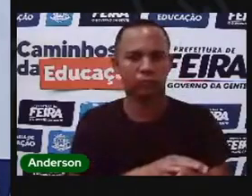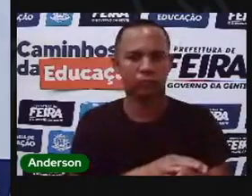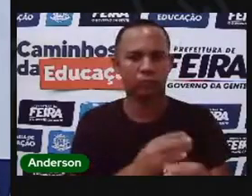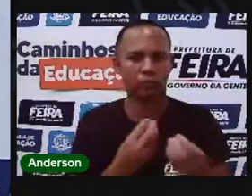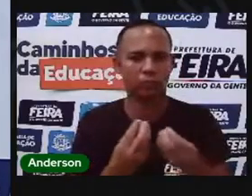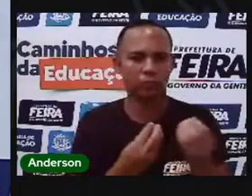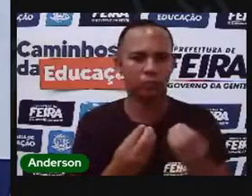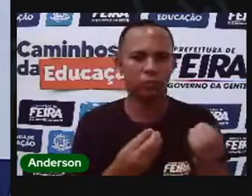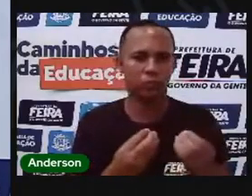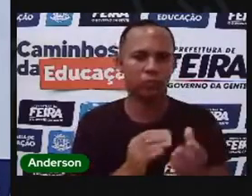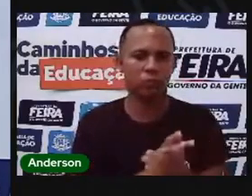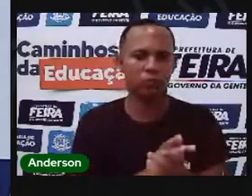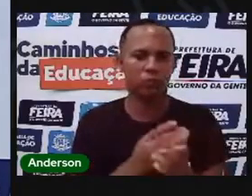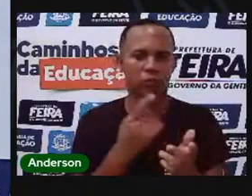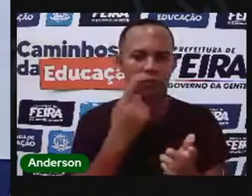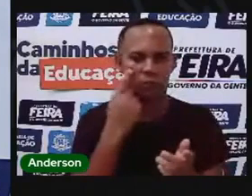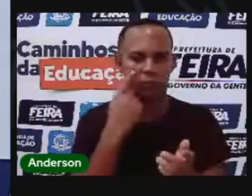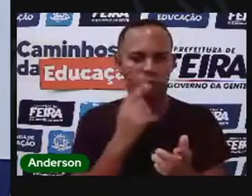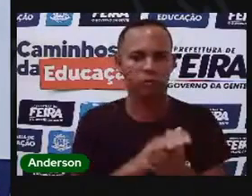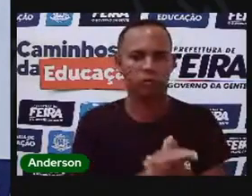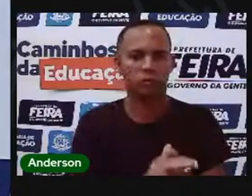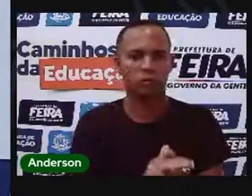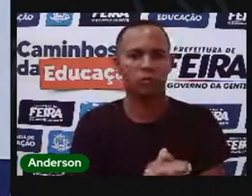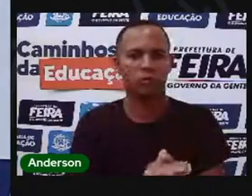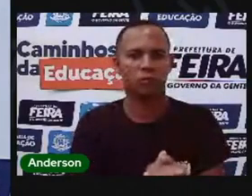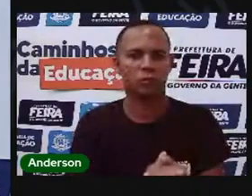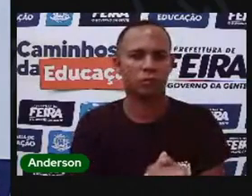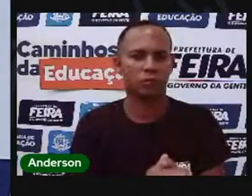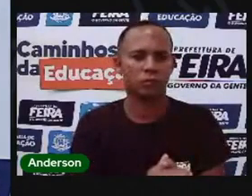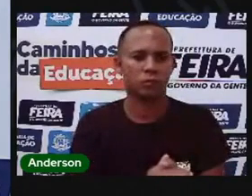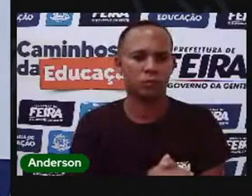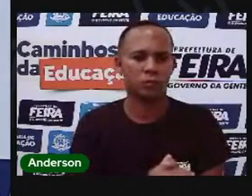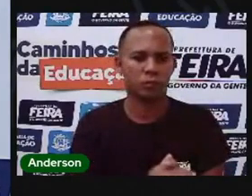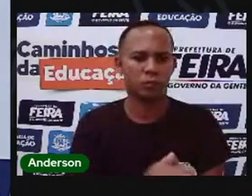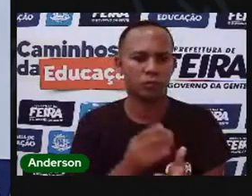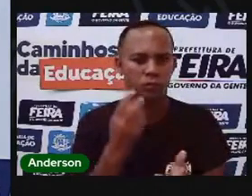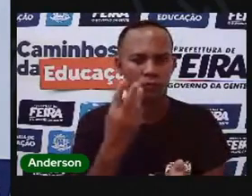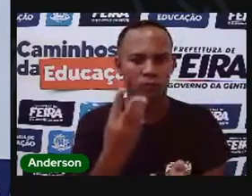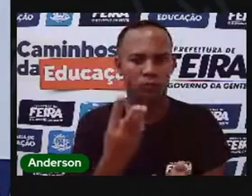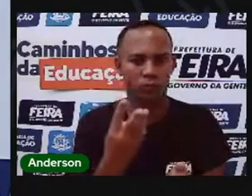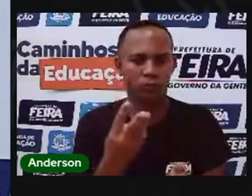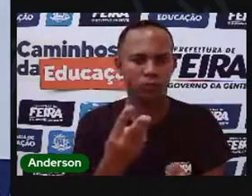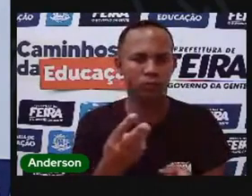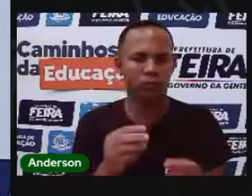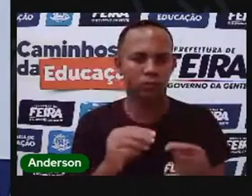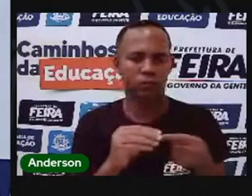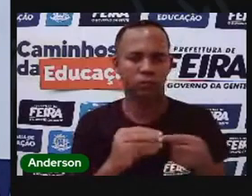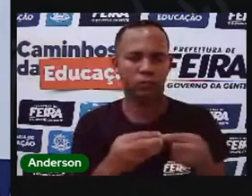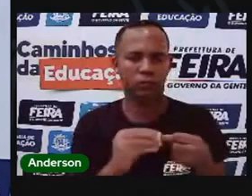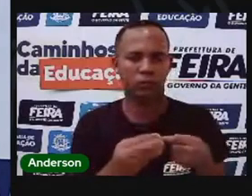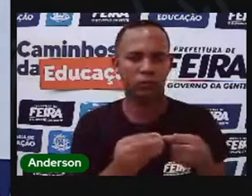restinhos de raiz. Pego outros aqui, ó, grãozinho de feijão. Ui, caiu